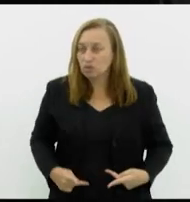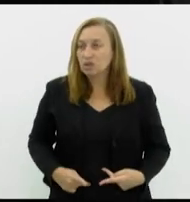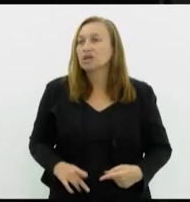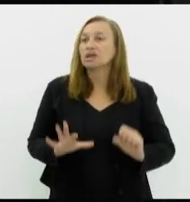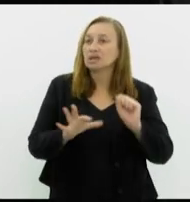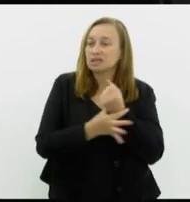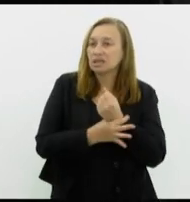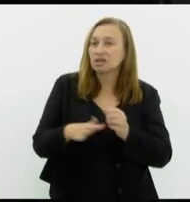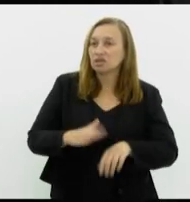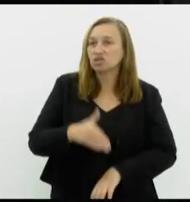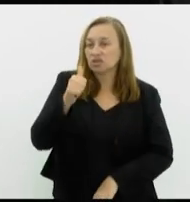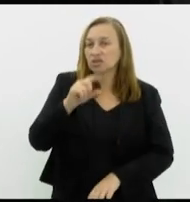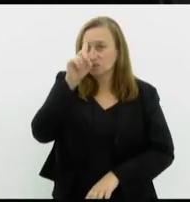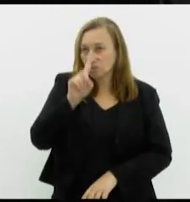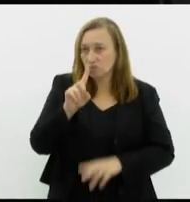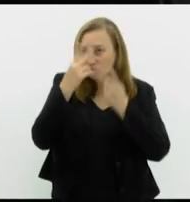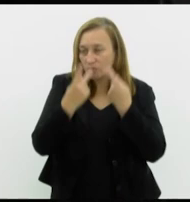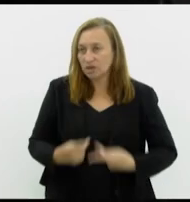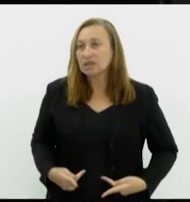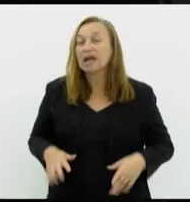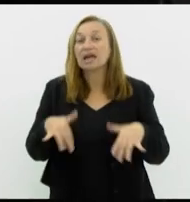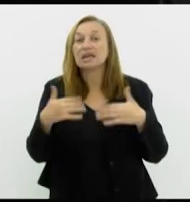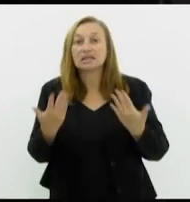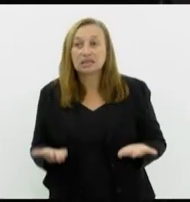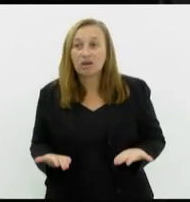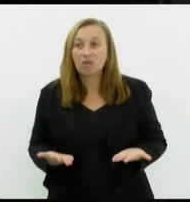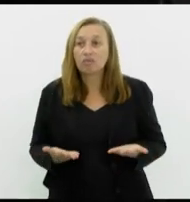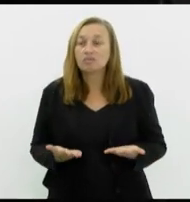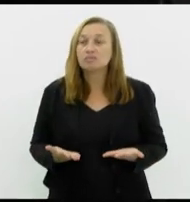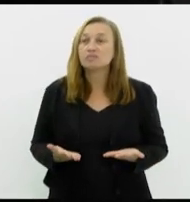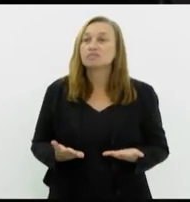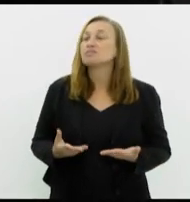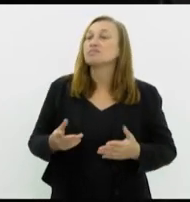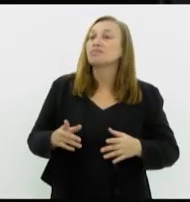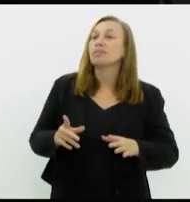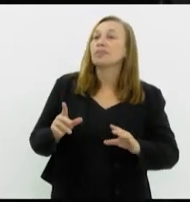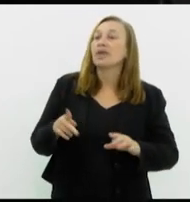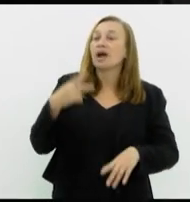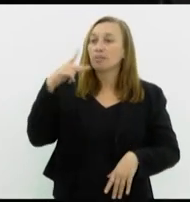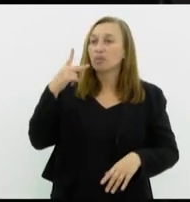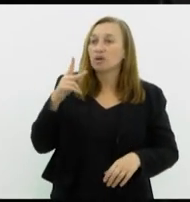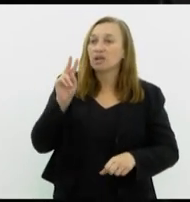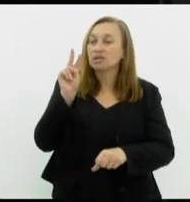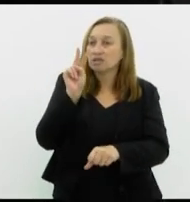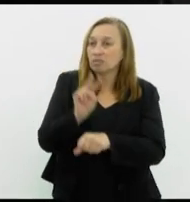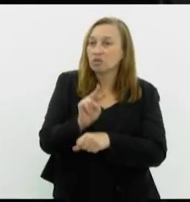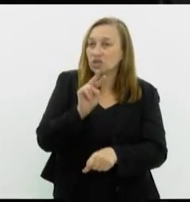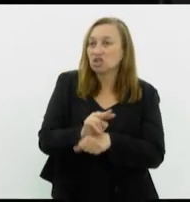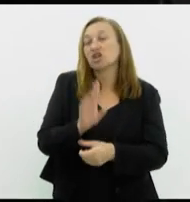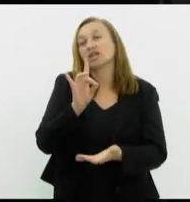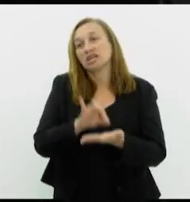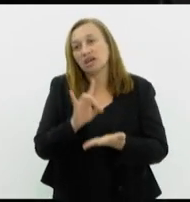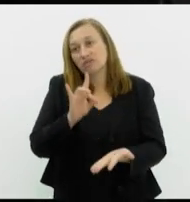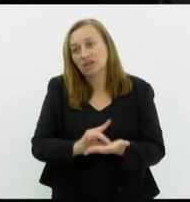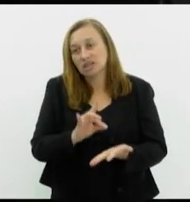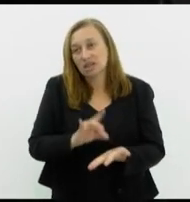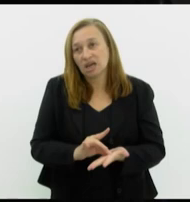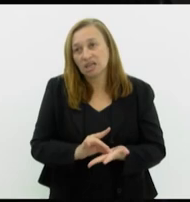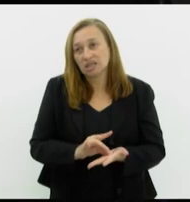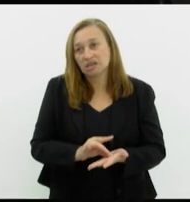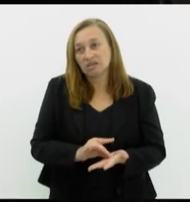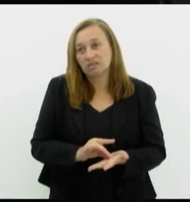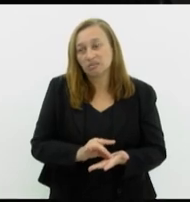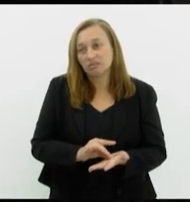garantia à dignidade humana. Então, a política que deveria proteger, na verdade, torna aí uma